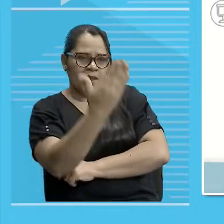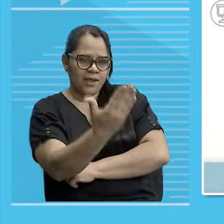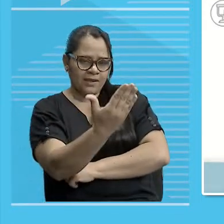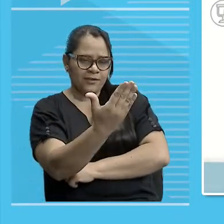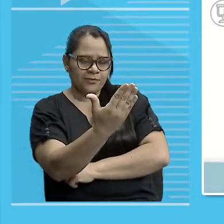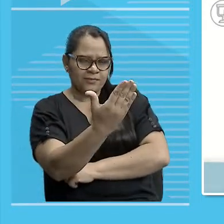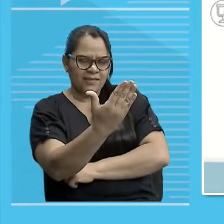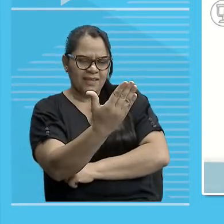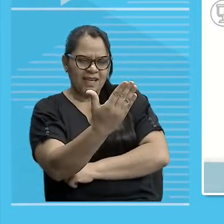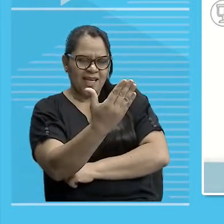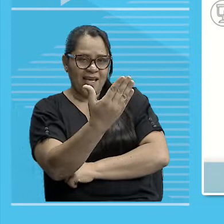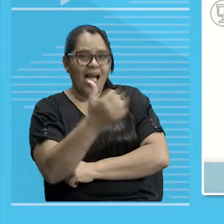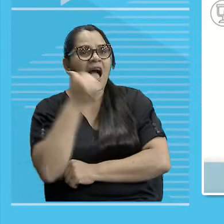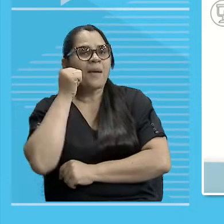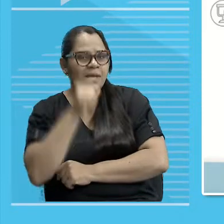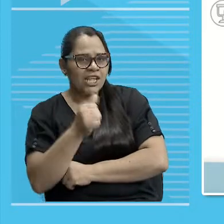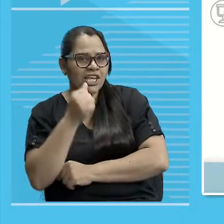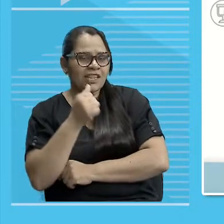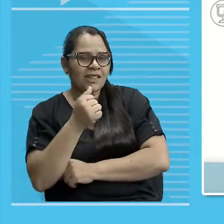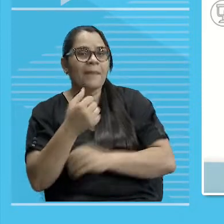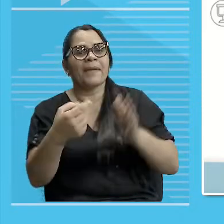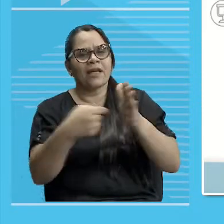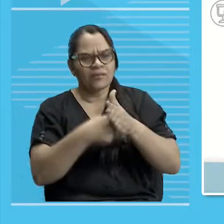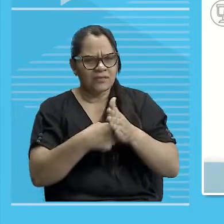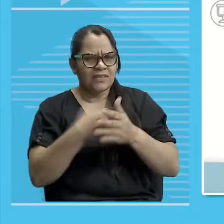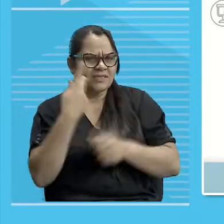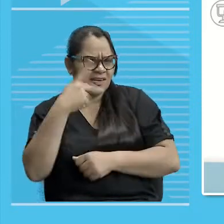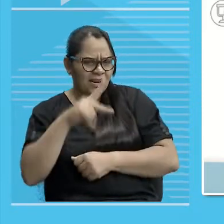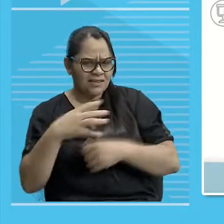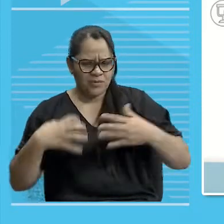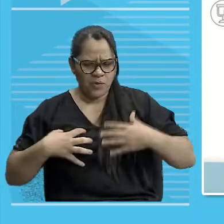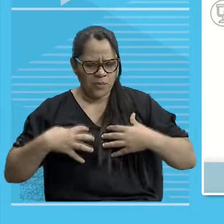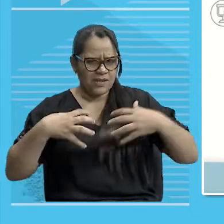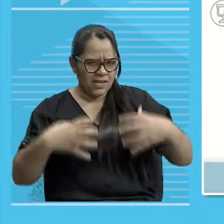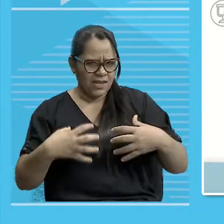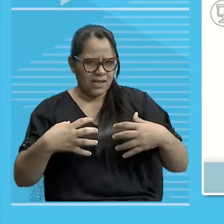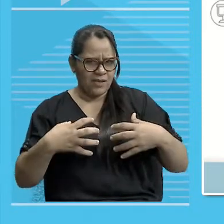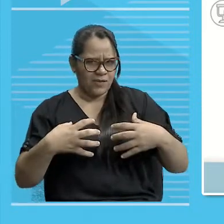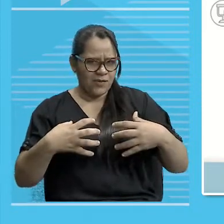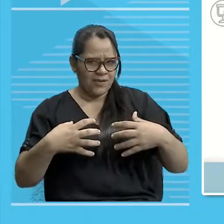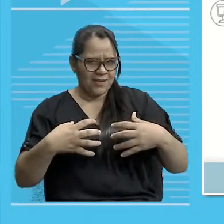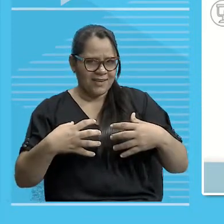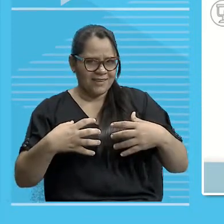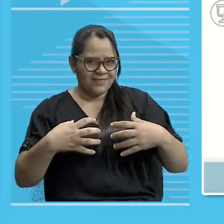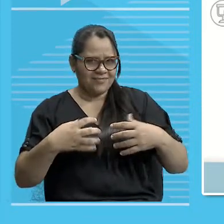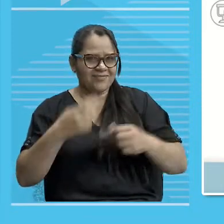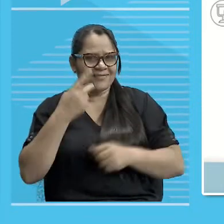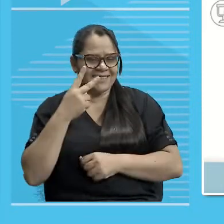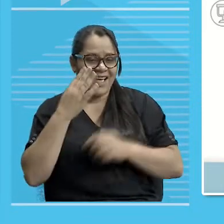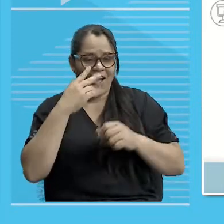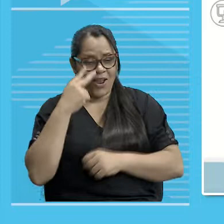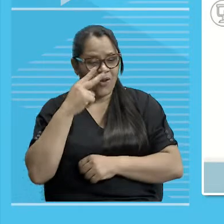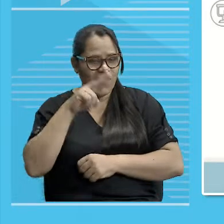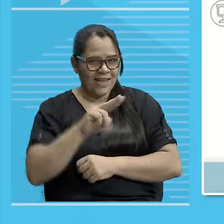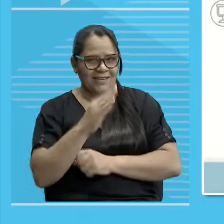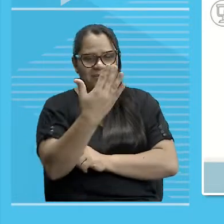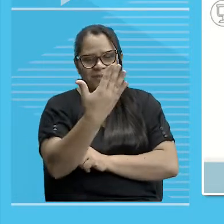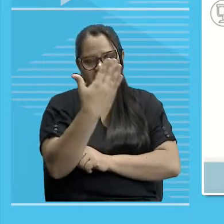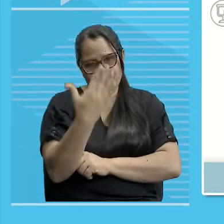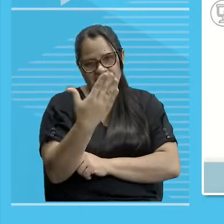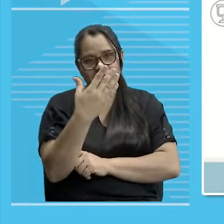meus seios estão maiores? Não é? Será que meu bumbumzinho está mais empinadinho, mais organizadinho?